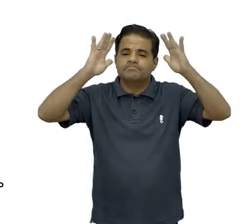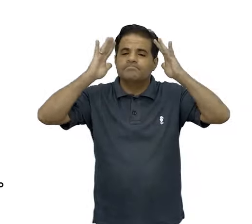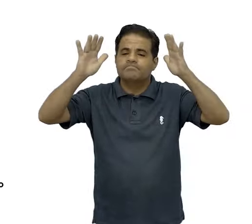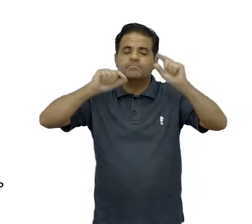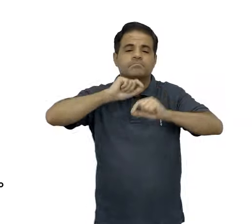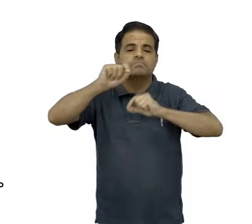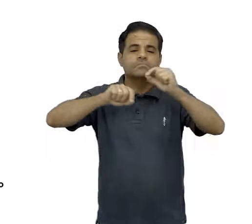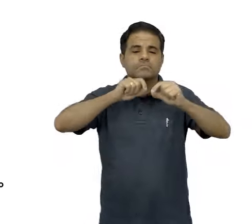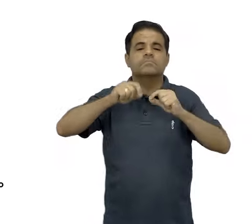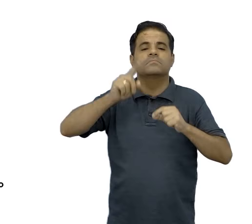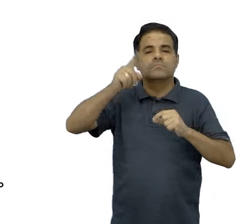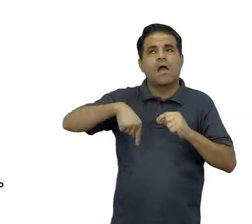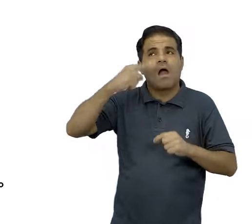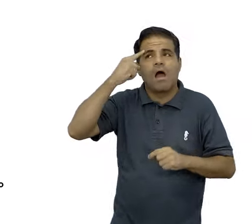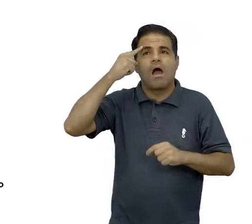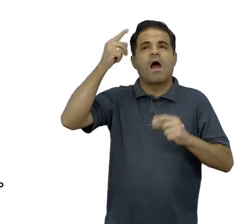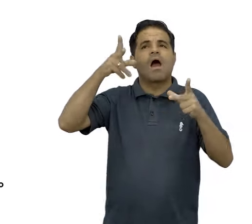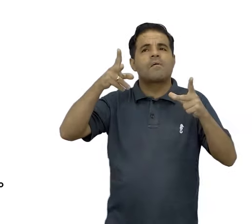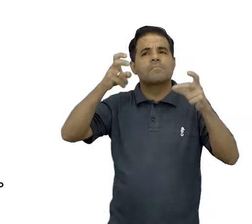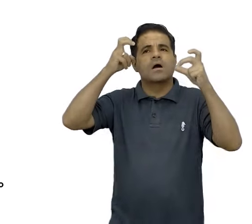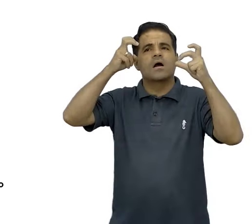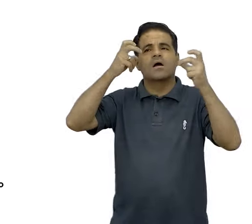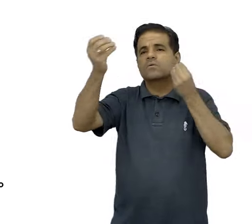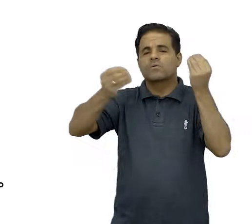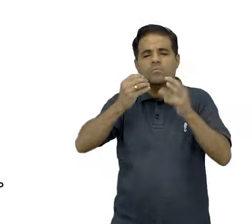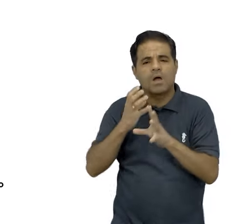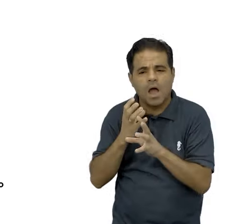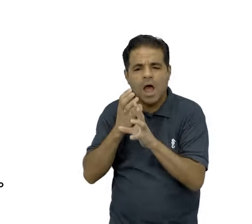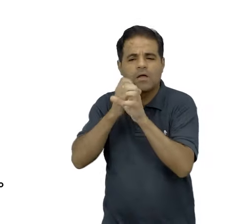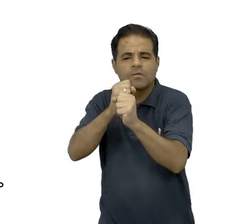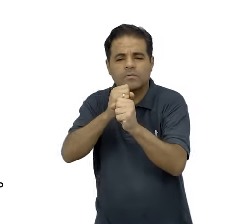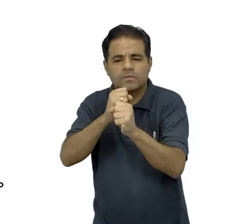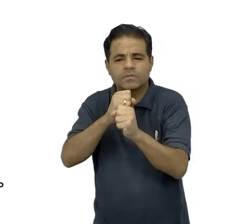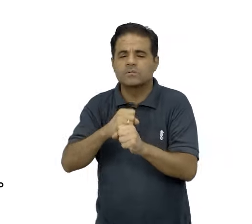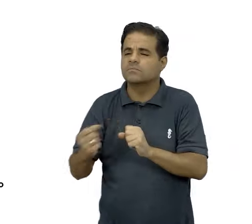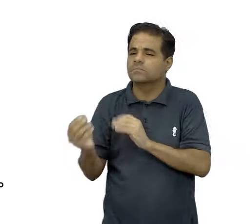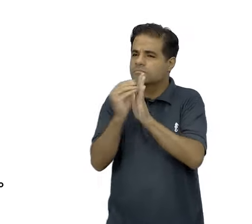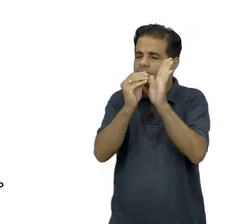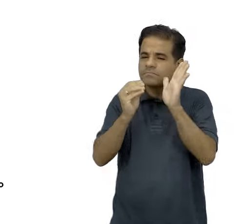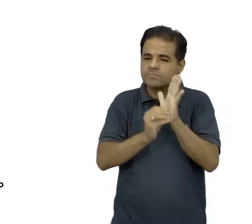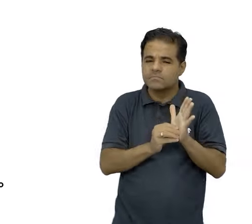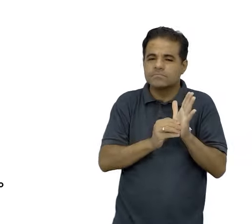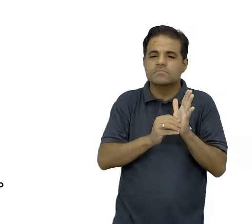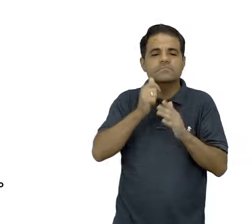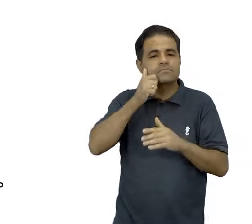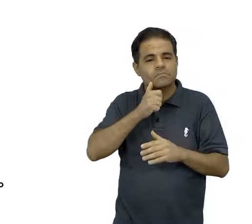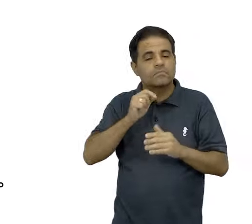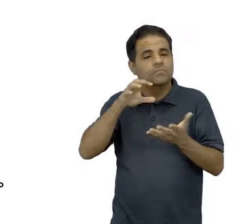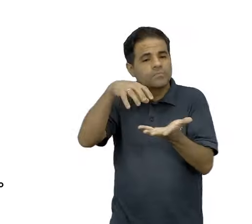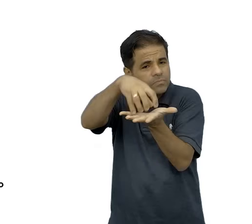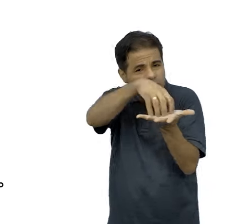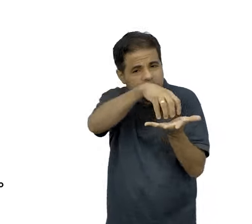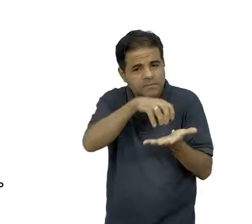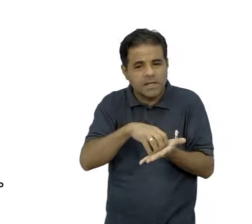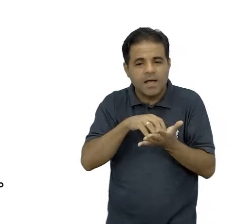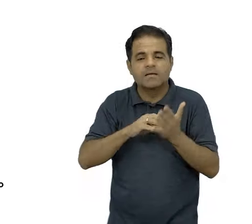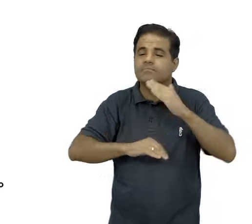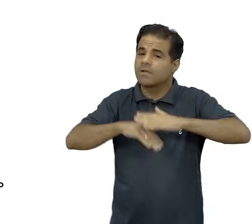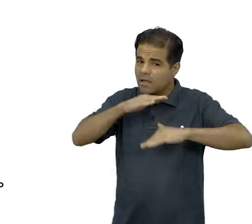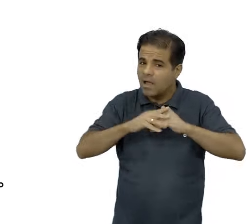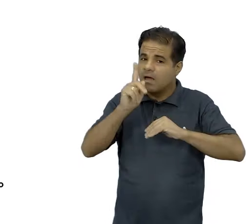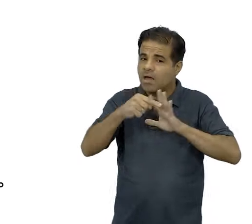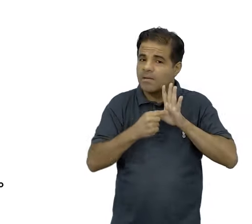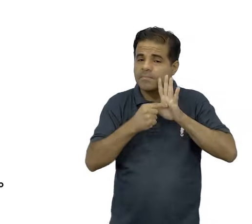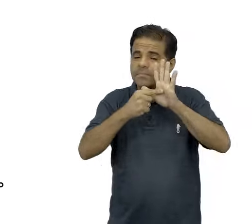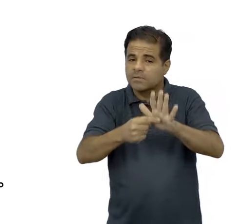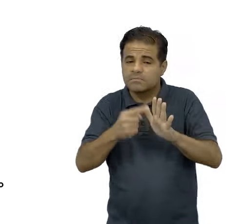quantificação, né? É uma noção de como uma totalidade composta por diversas unidades é